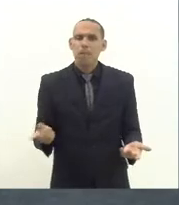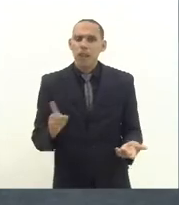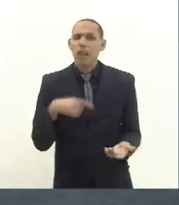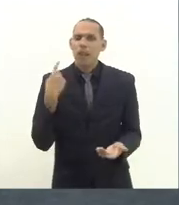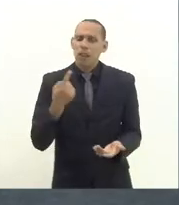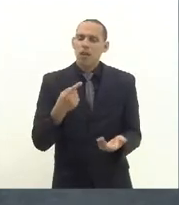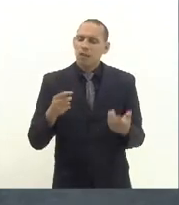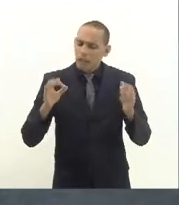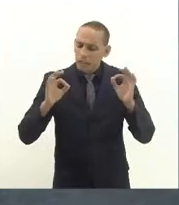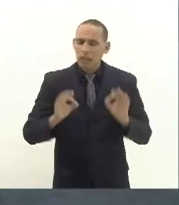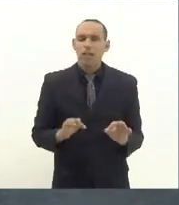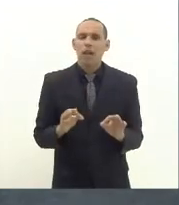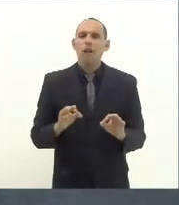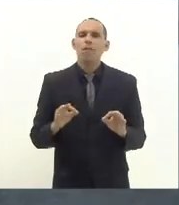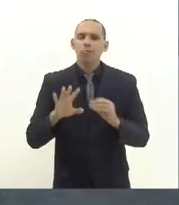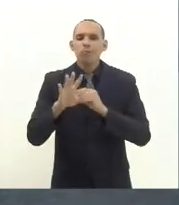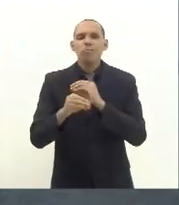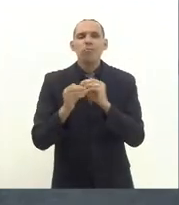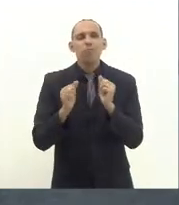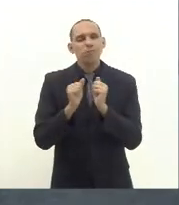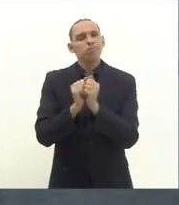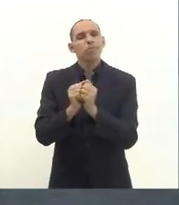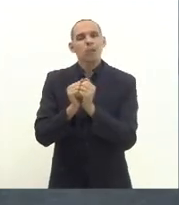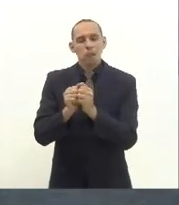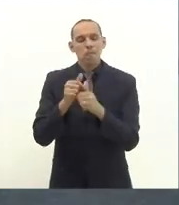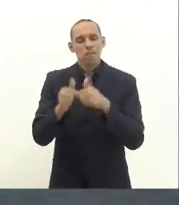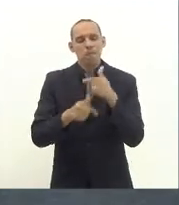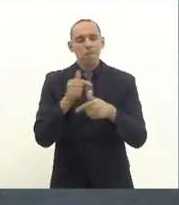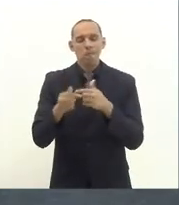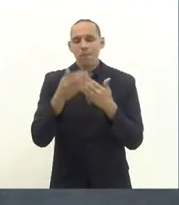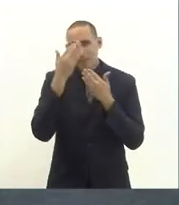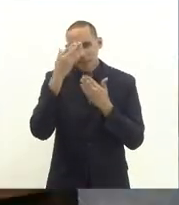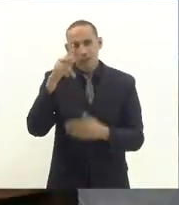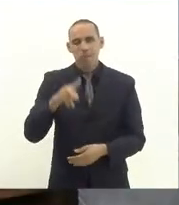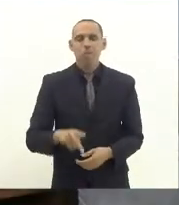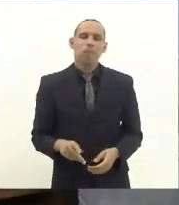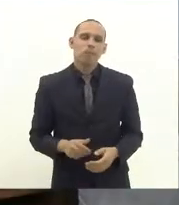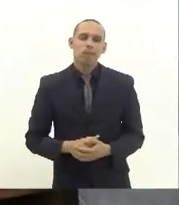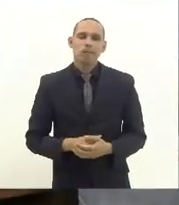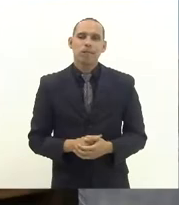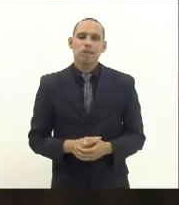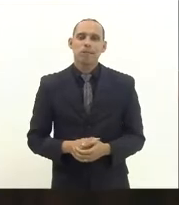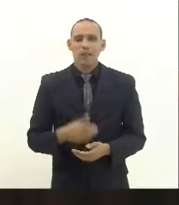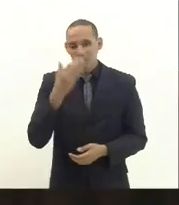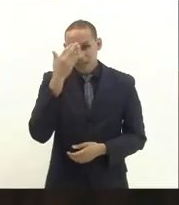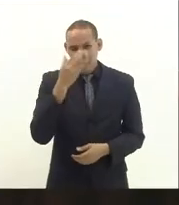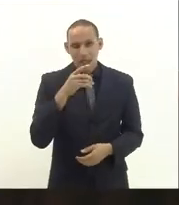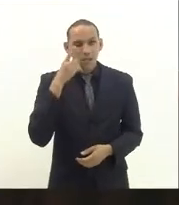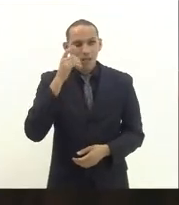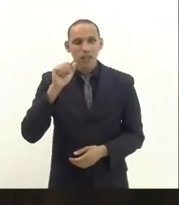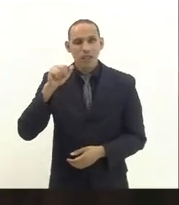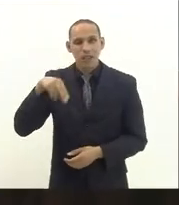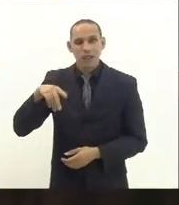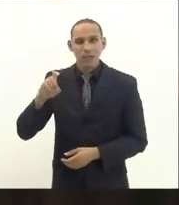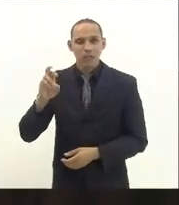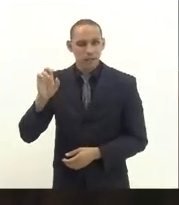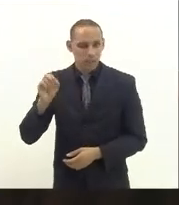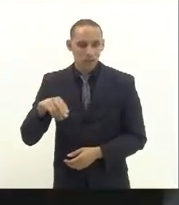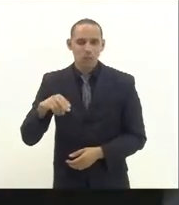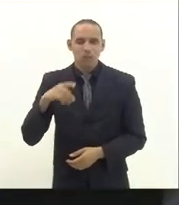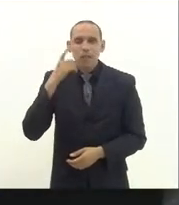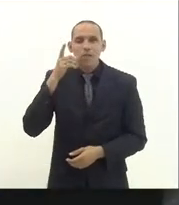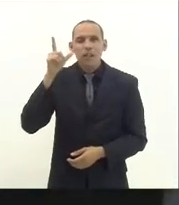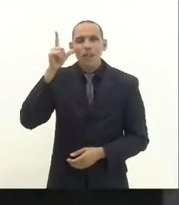com certeza eu gostaria muito de somar a esse trabalho tá bom obrigado Presidente Obrigado Deputado Andersson deputada